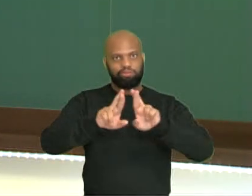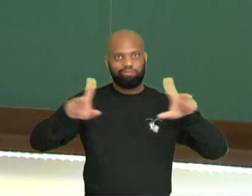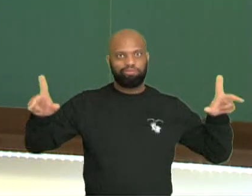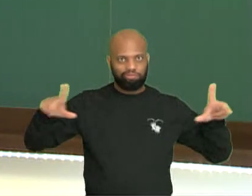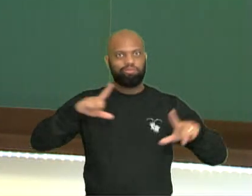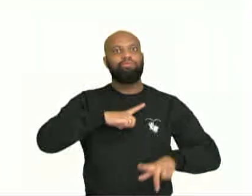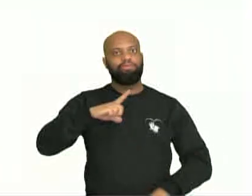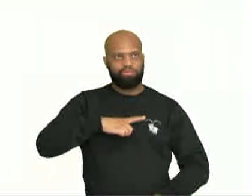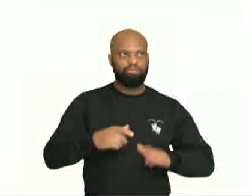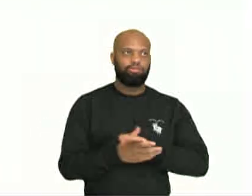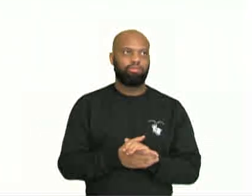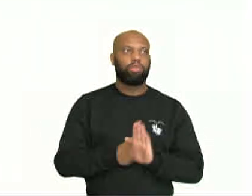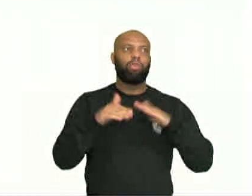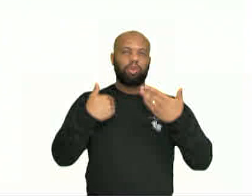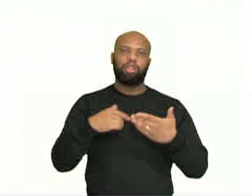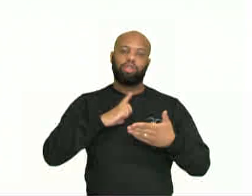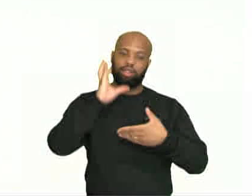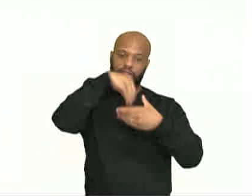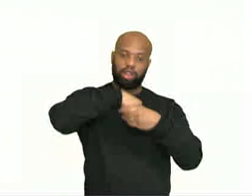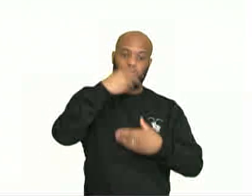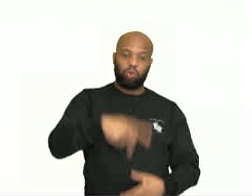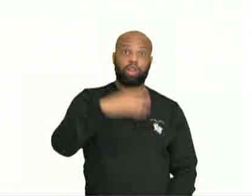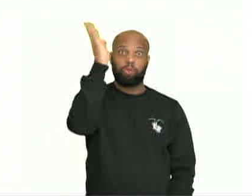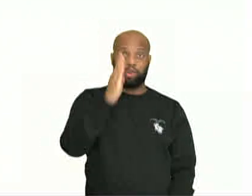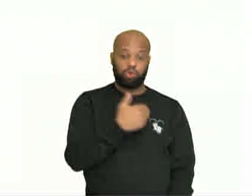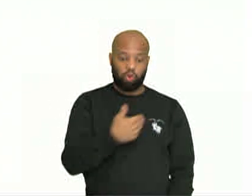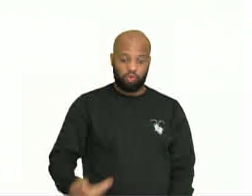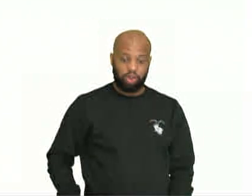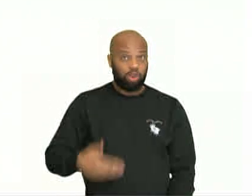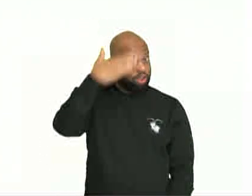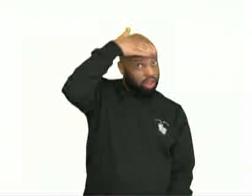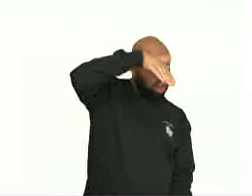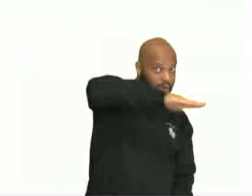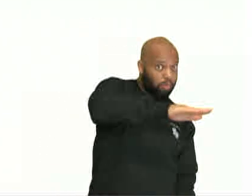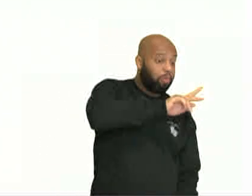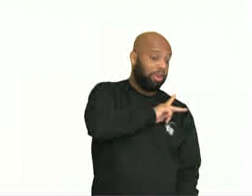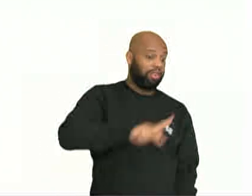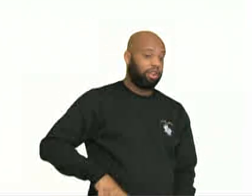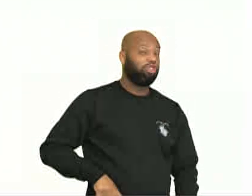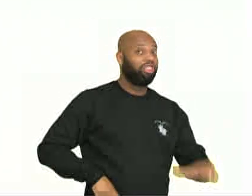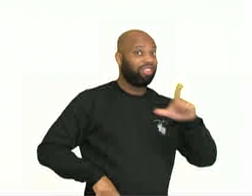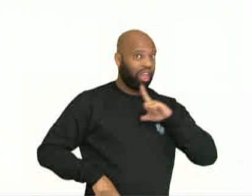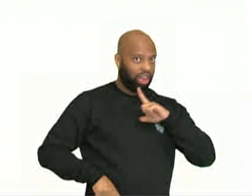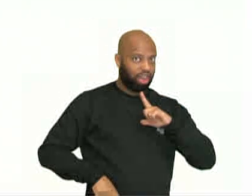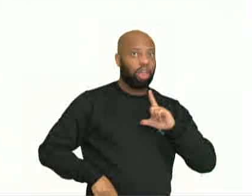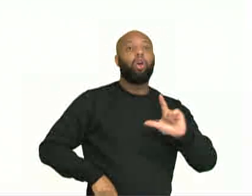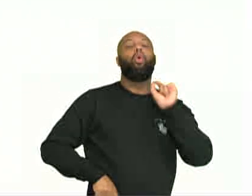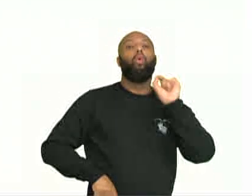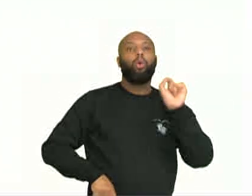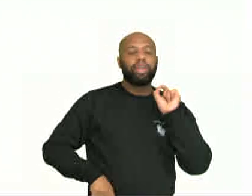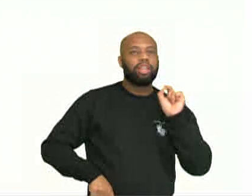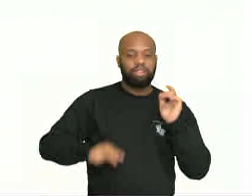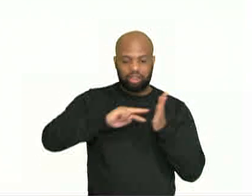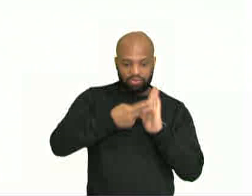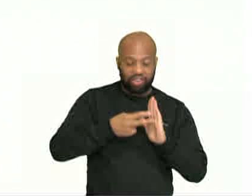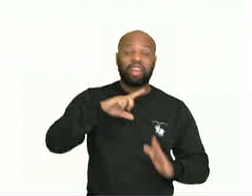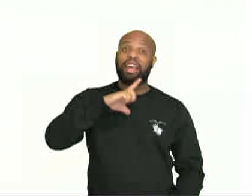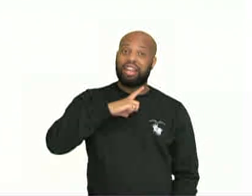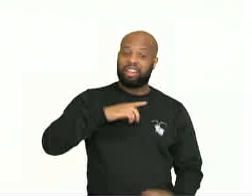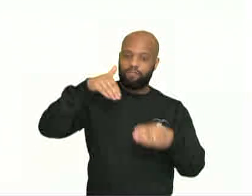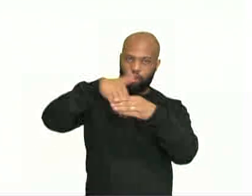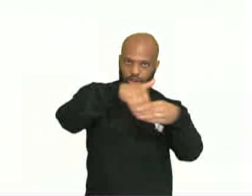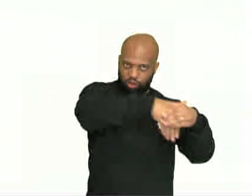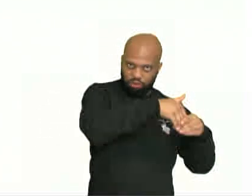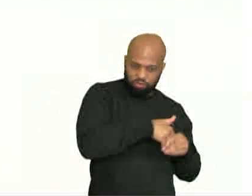diferença bem clara. Dentro do sistema brasileiro, nós temos uma república presidencialista, onde nós temos a eleição